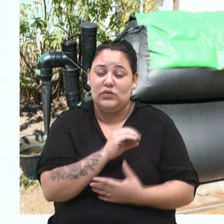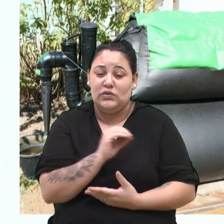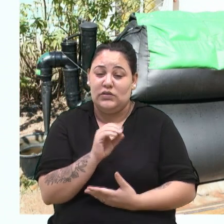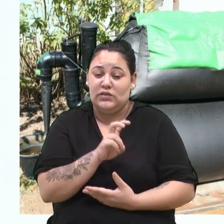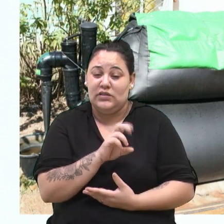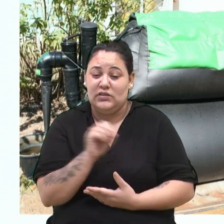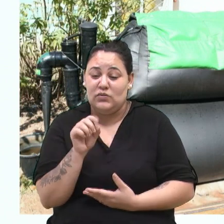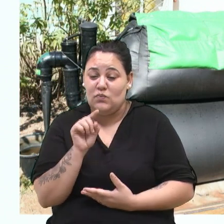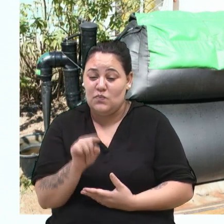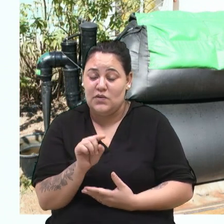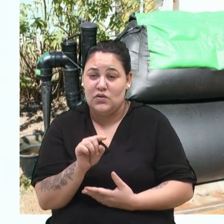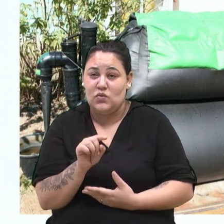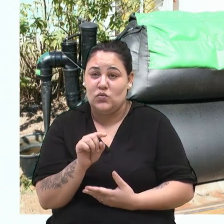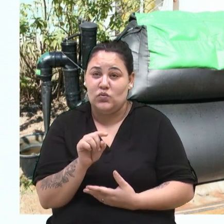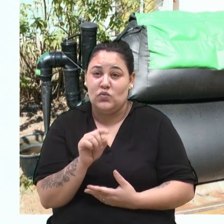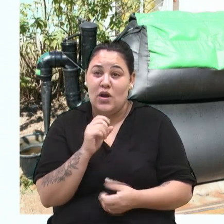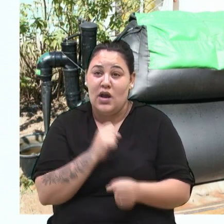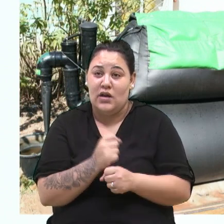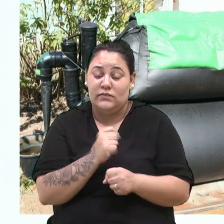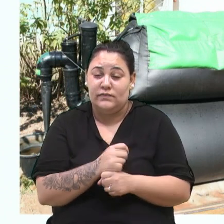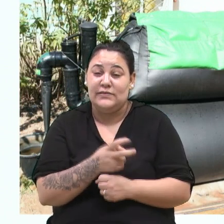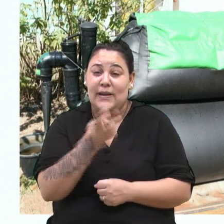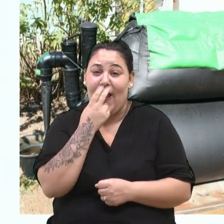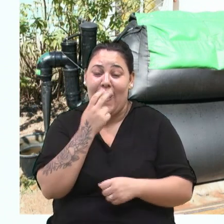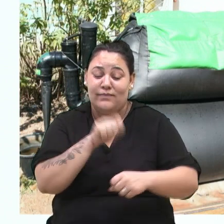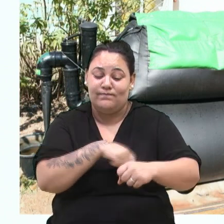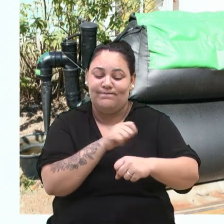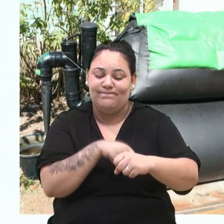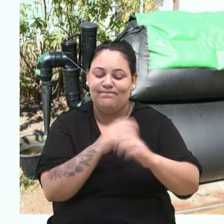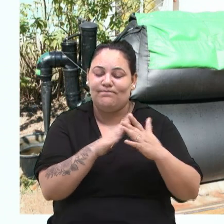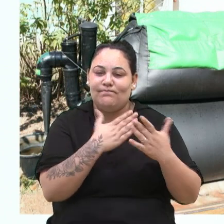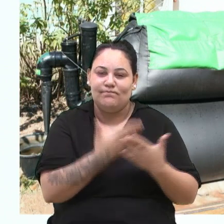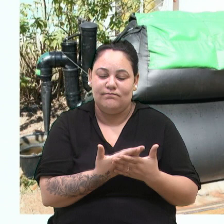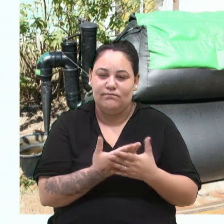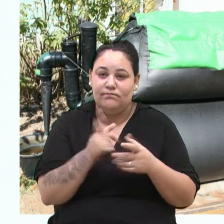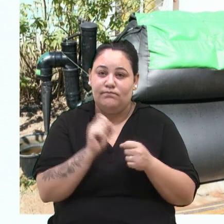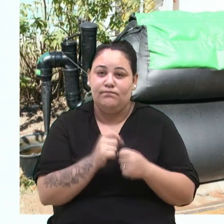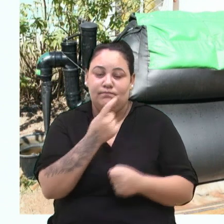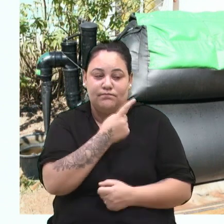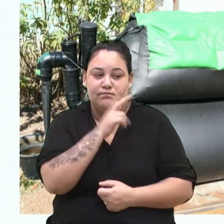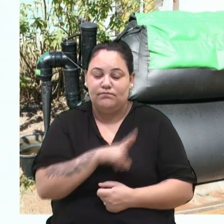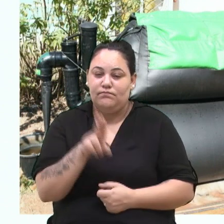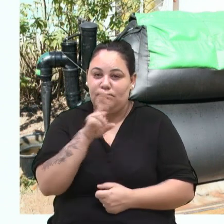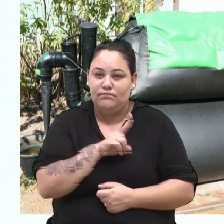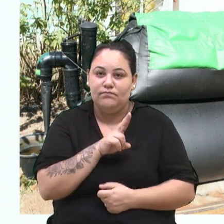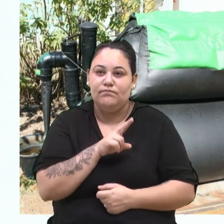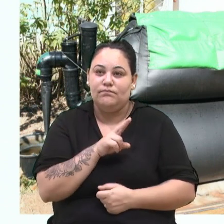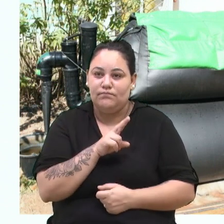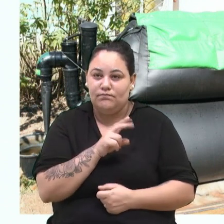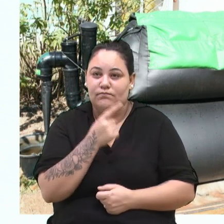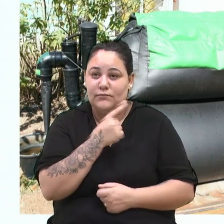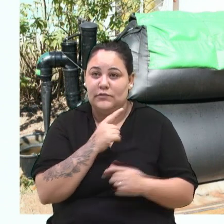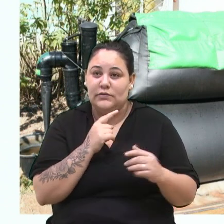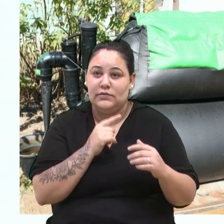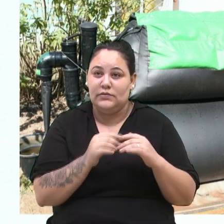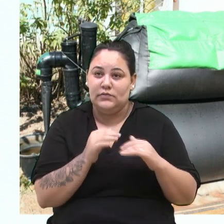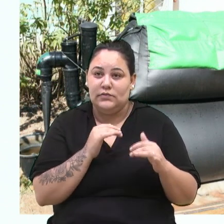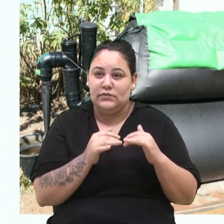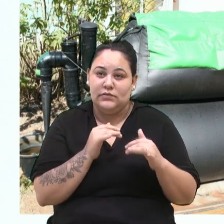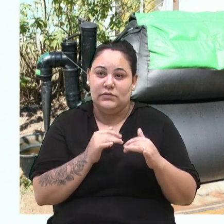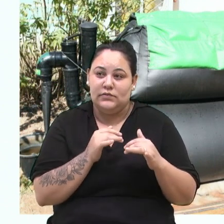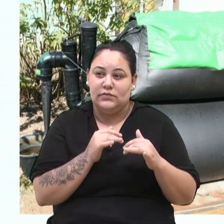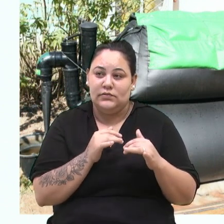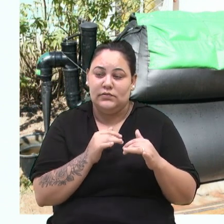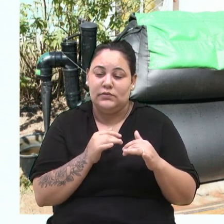ano de gás de cozinha para as escolas. Instalando esse equipamento, na época que eu apresentei para o prefeito, a instalação